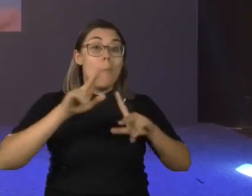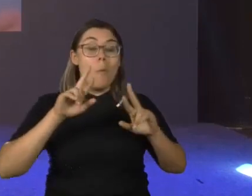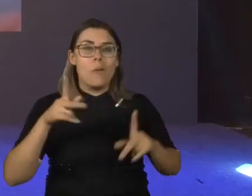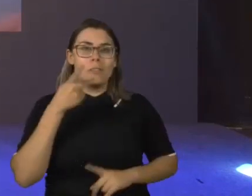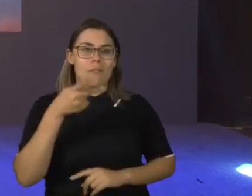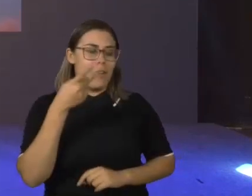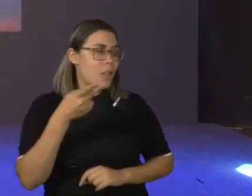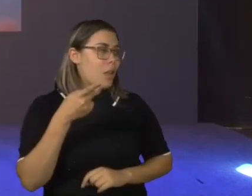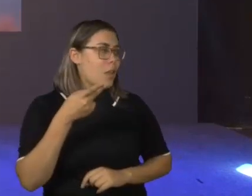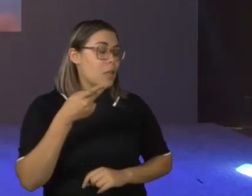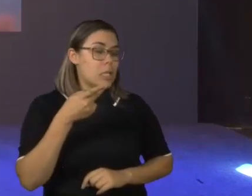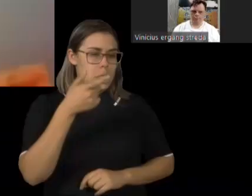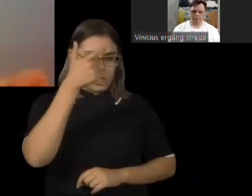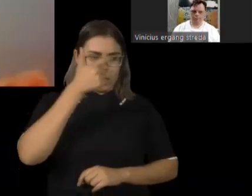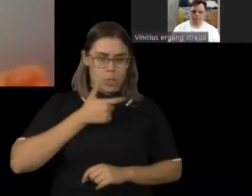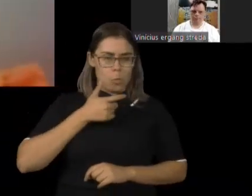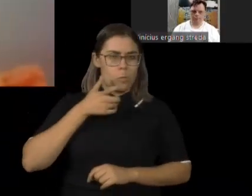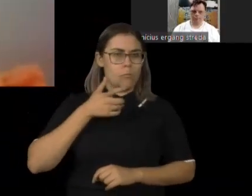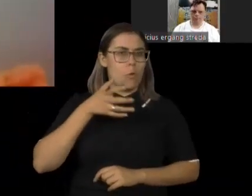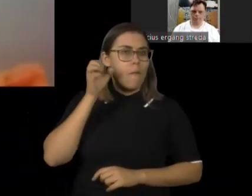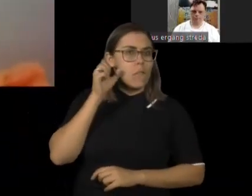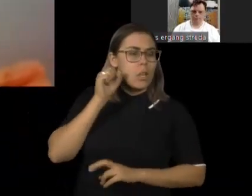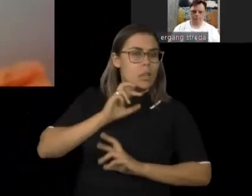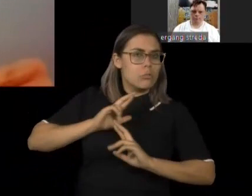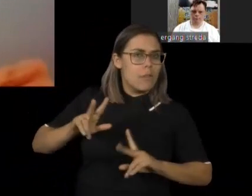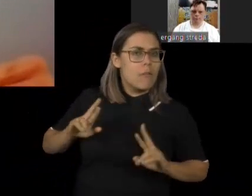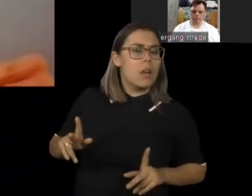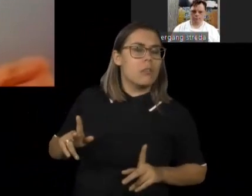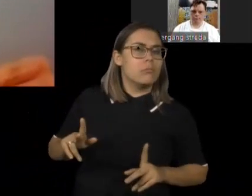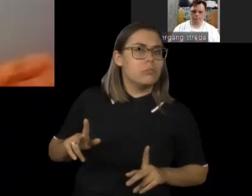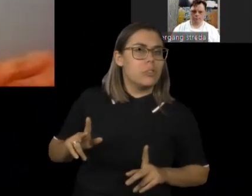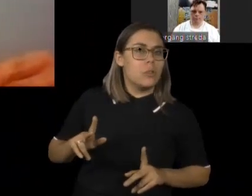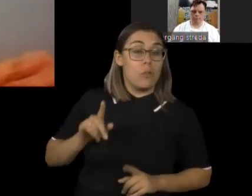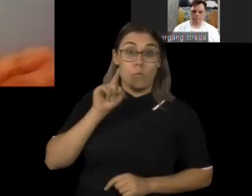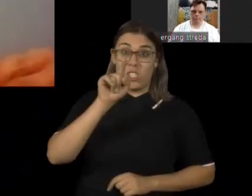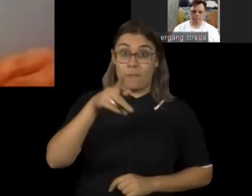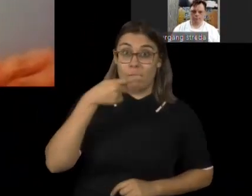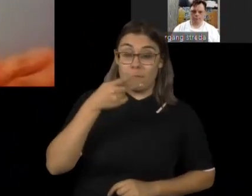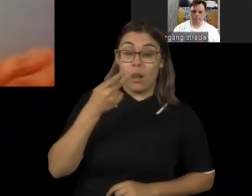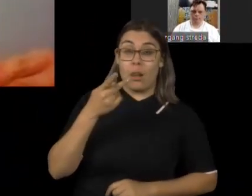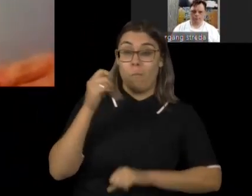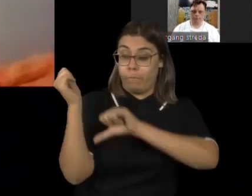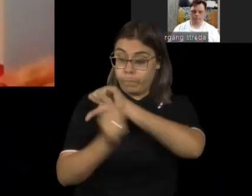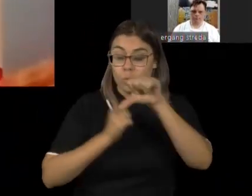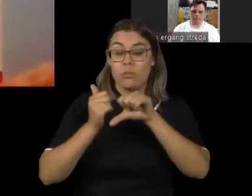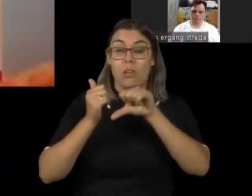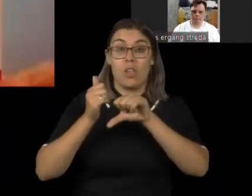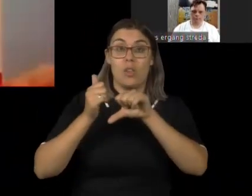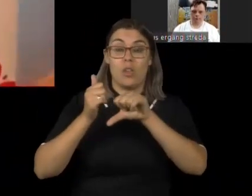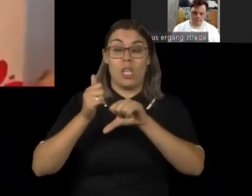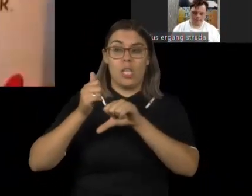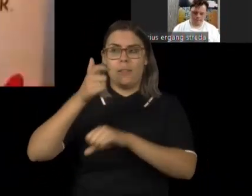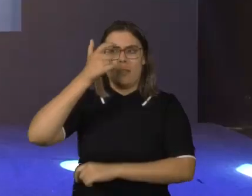Mude Seu Falar, que eu mudo meu ouvir. Olha que bacana e que forte o título desse livro. Se eu